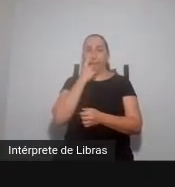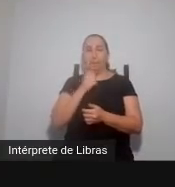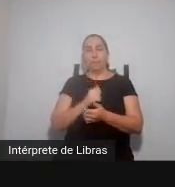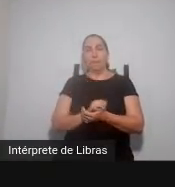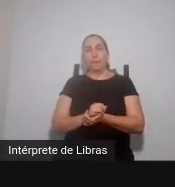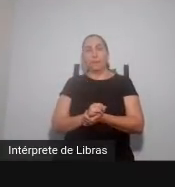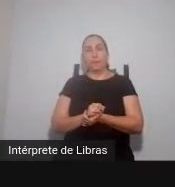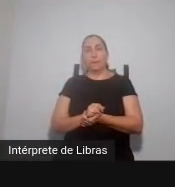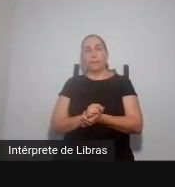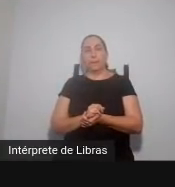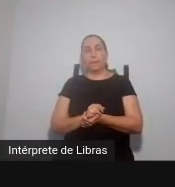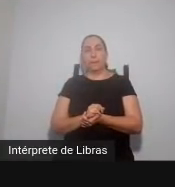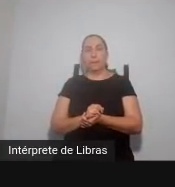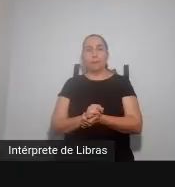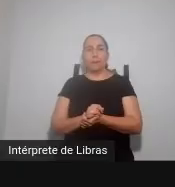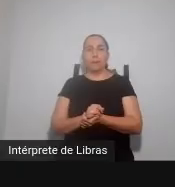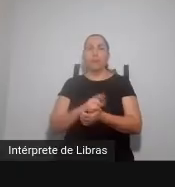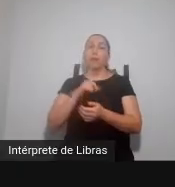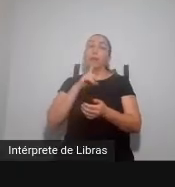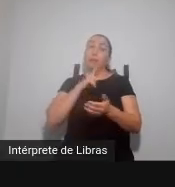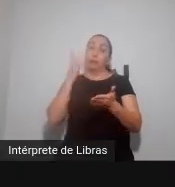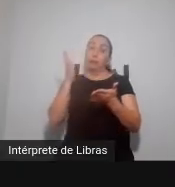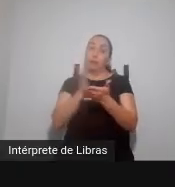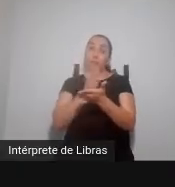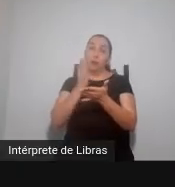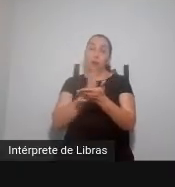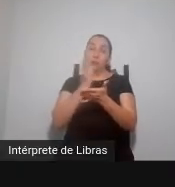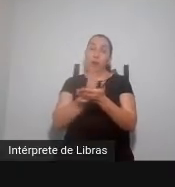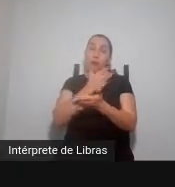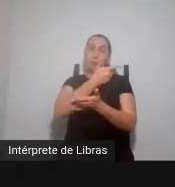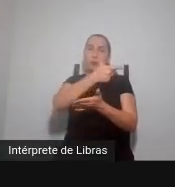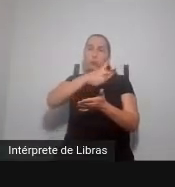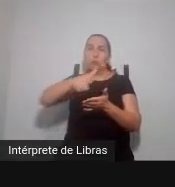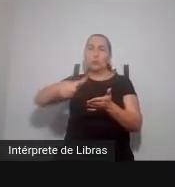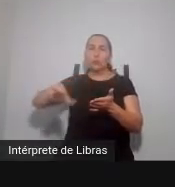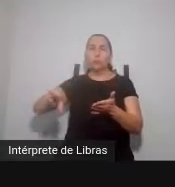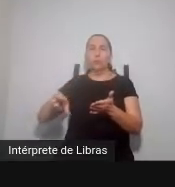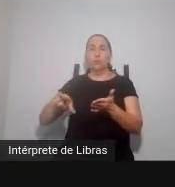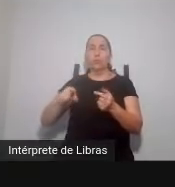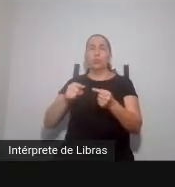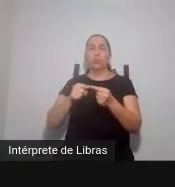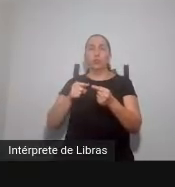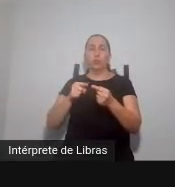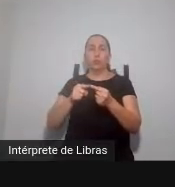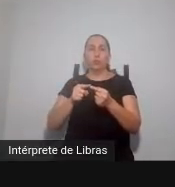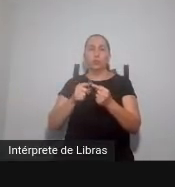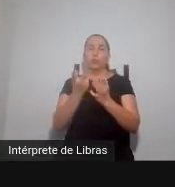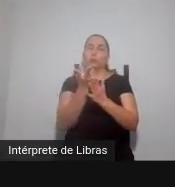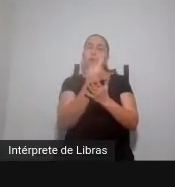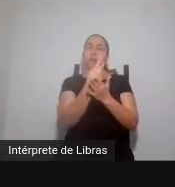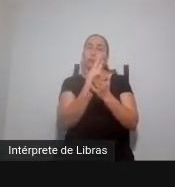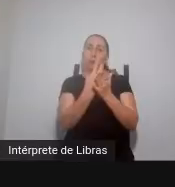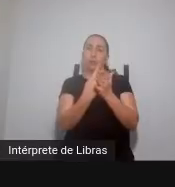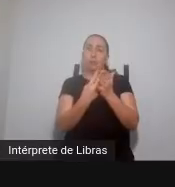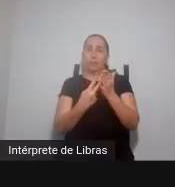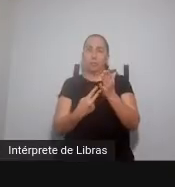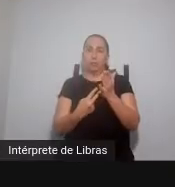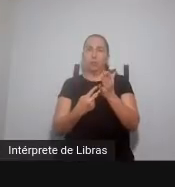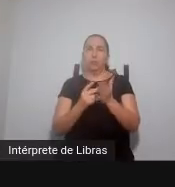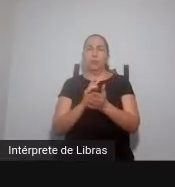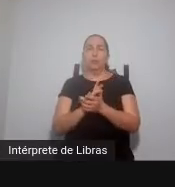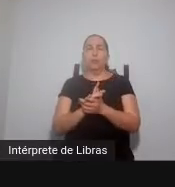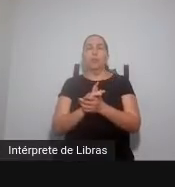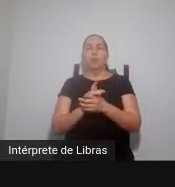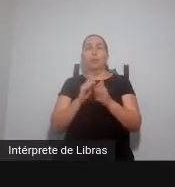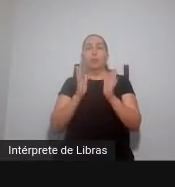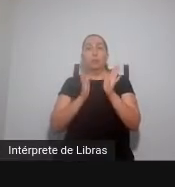mas dentro de um livro que também traz outros elementos, a partir de diferentes imagens. E nessa proposta também entrou